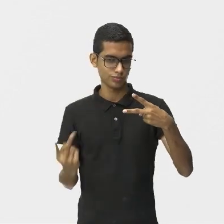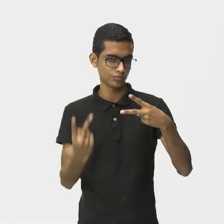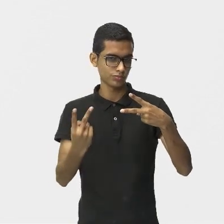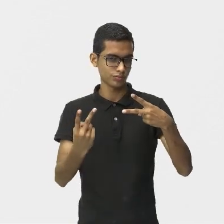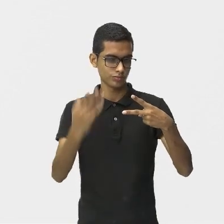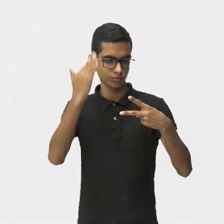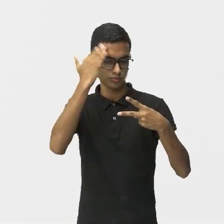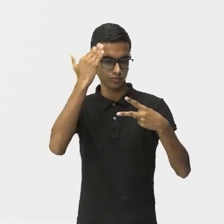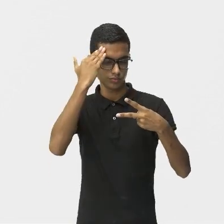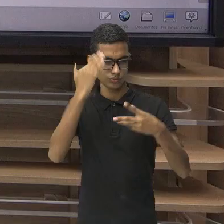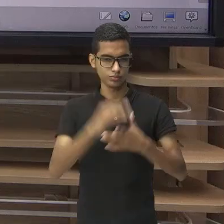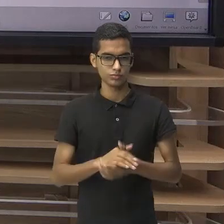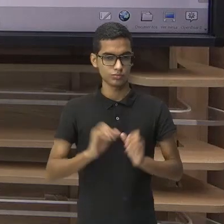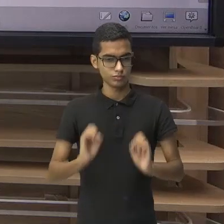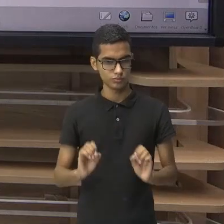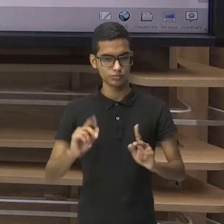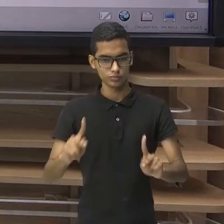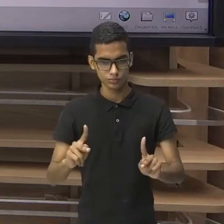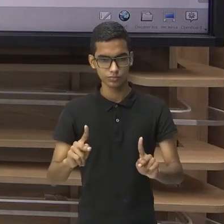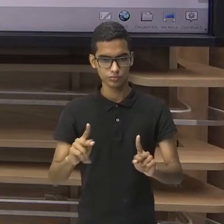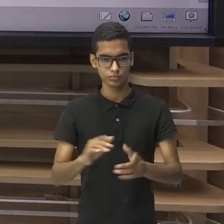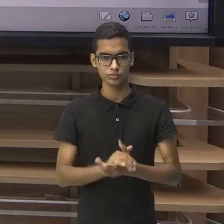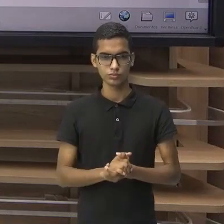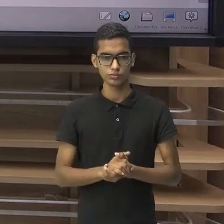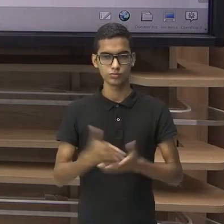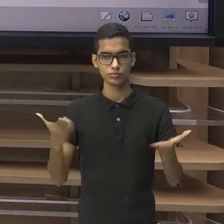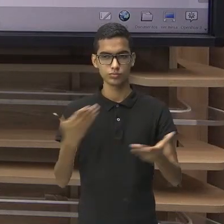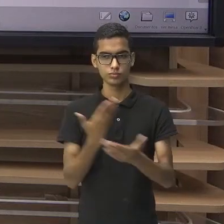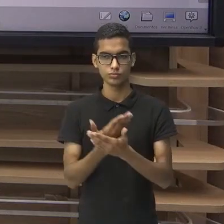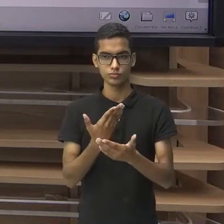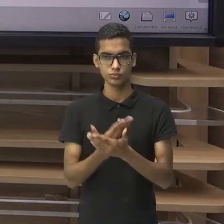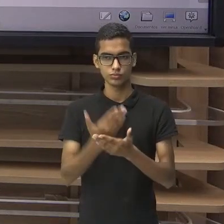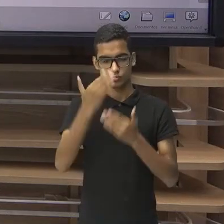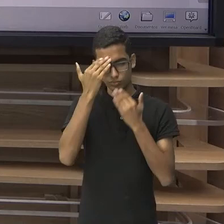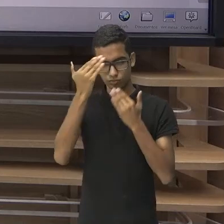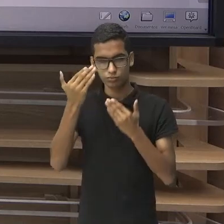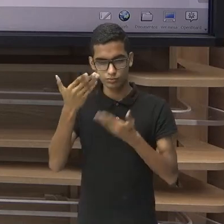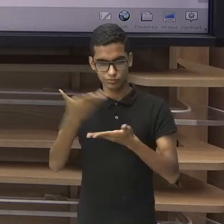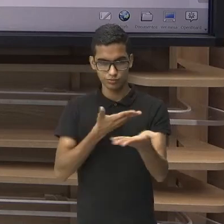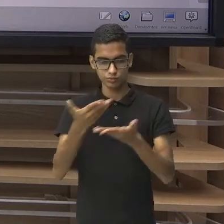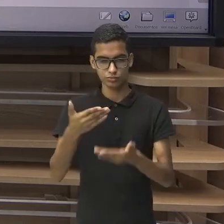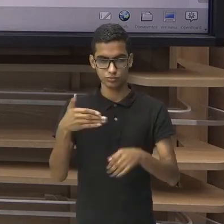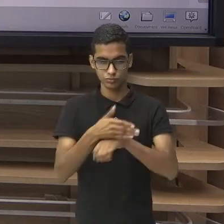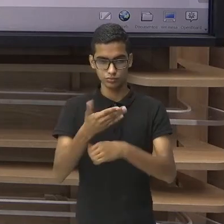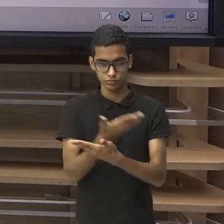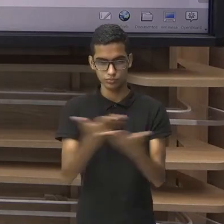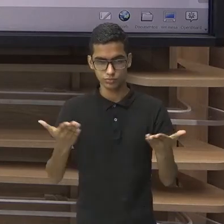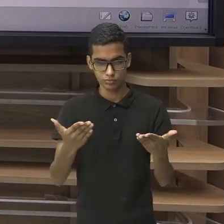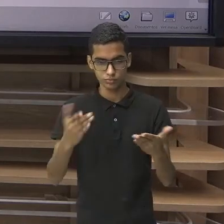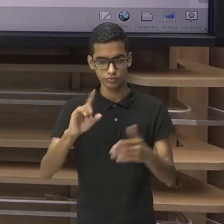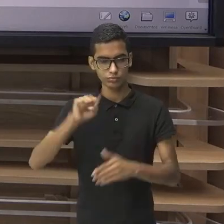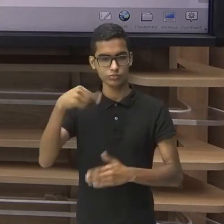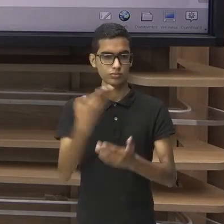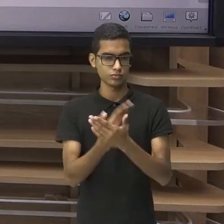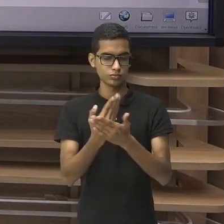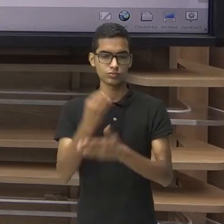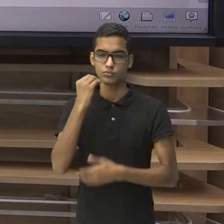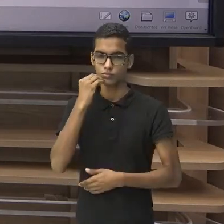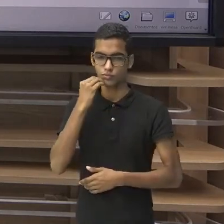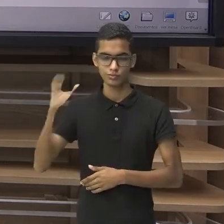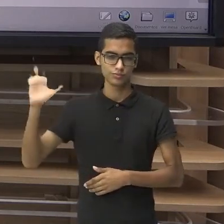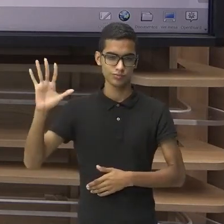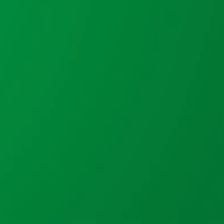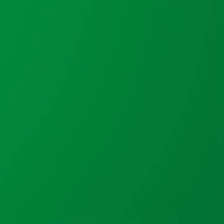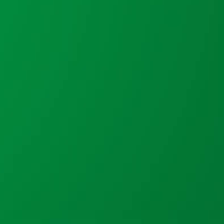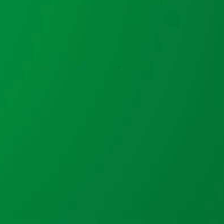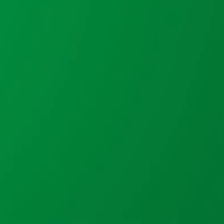pessoal? Então, essa daí foi a nossa aula de hoje. Eu agradeço a participação de todos e a gente se vê aqui numa próxima oportunidade. Até lá!